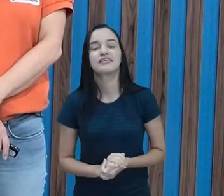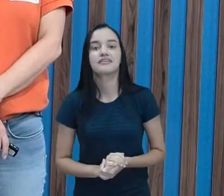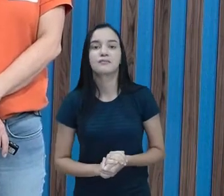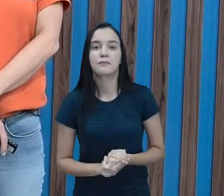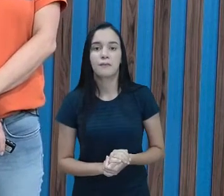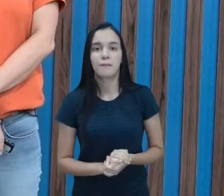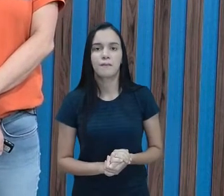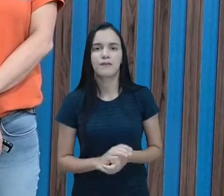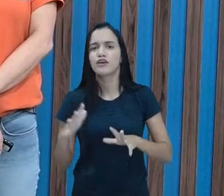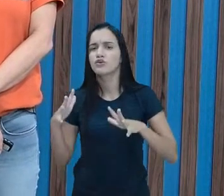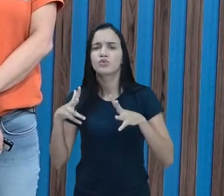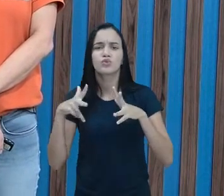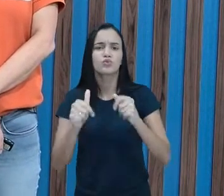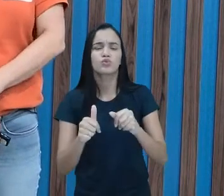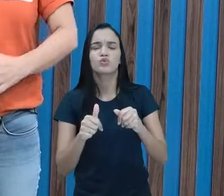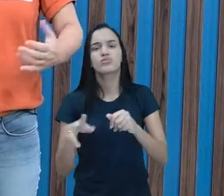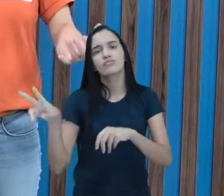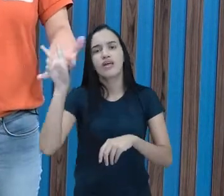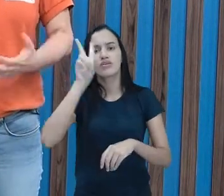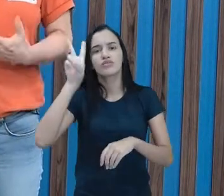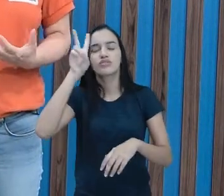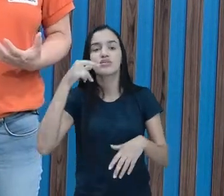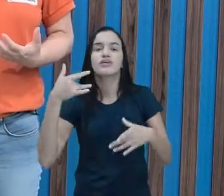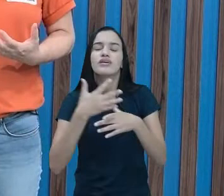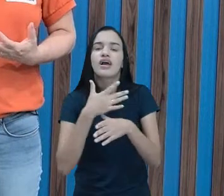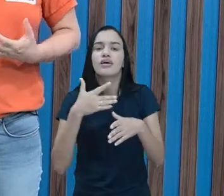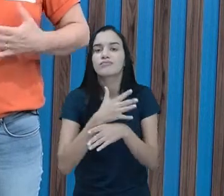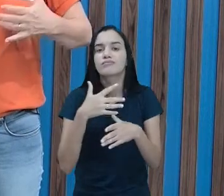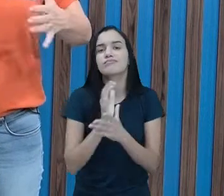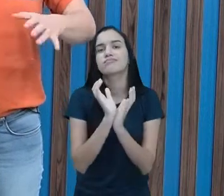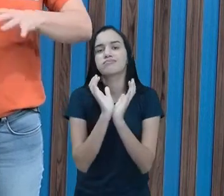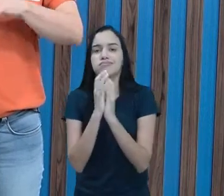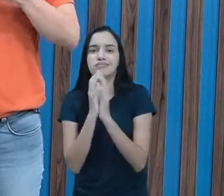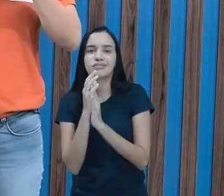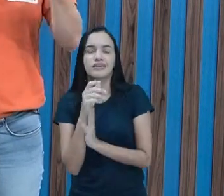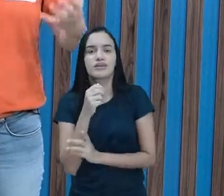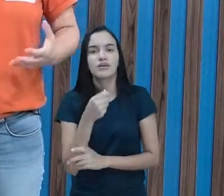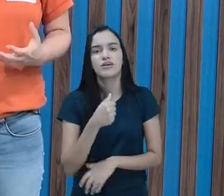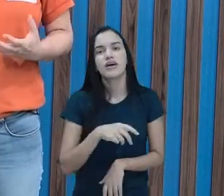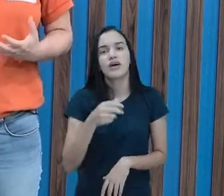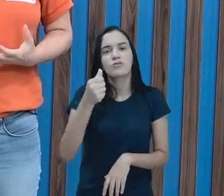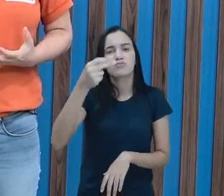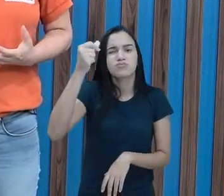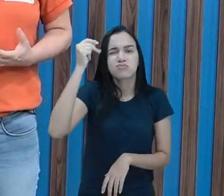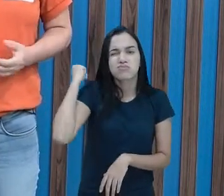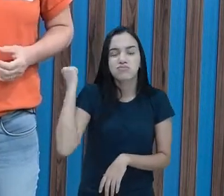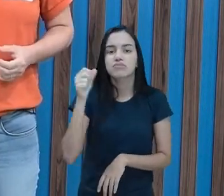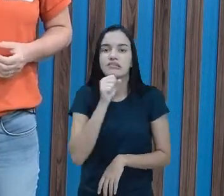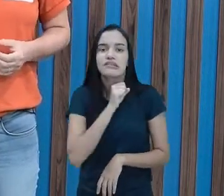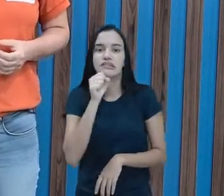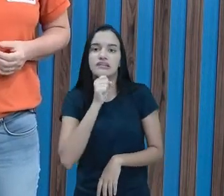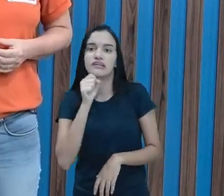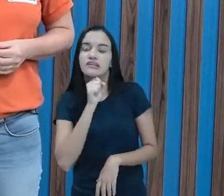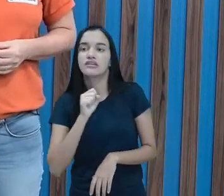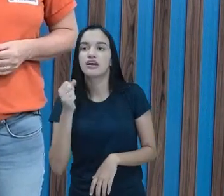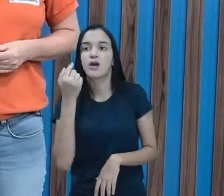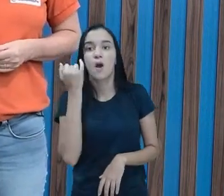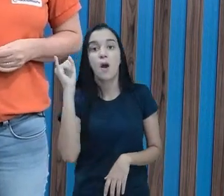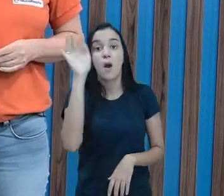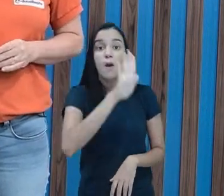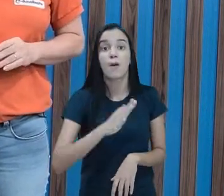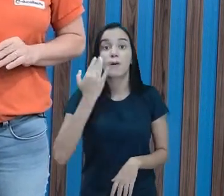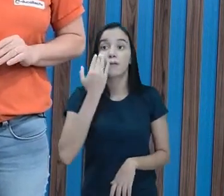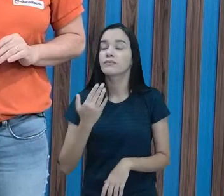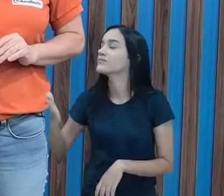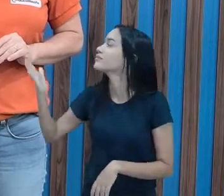né? Tudo faz parte da história. Recife é uma cidade muito antiga, então ela respira história. Vê essa outra imagem aí do bairro